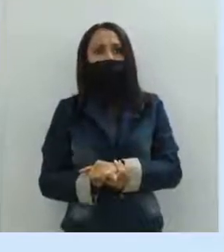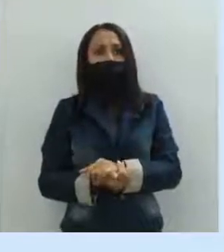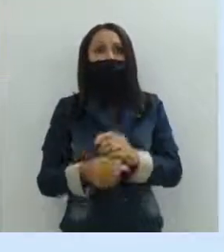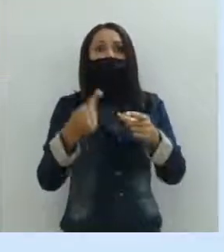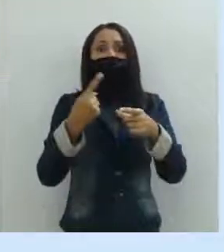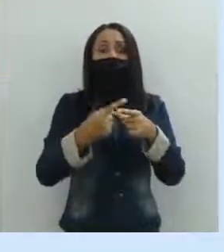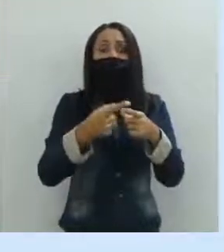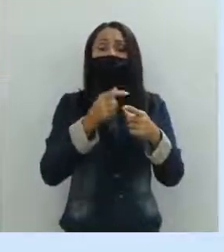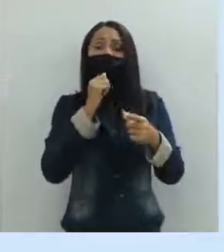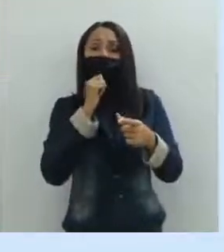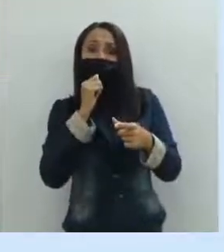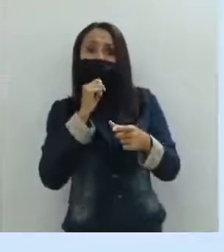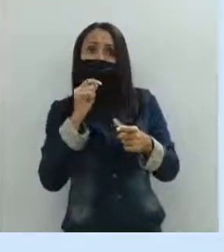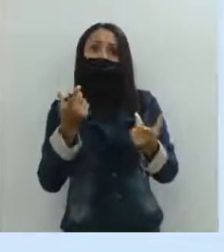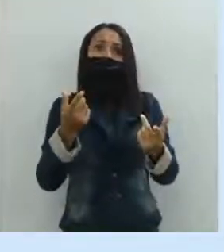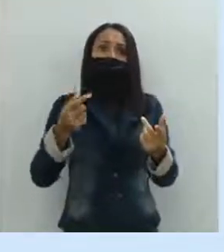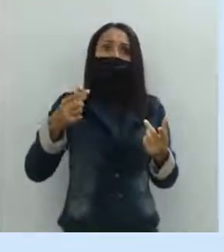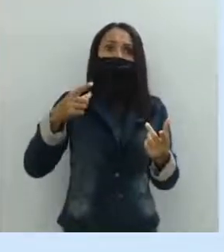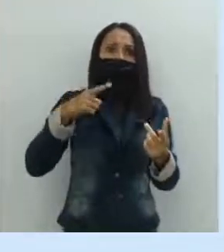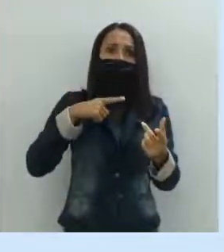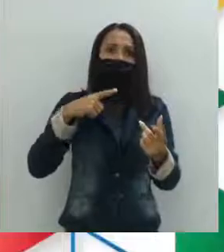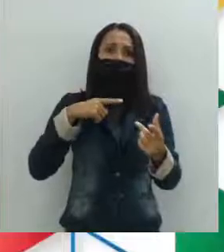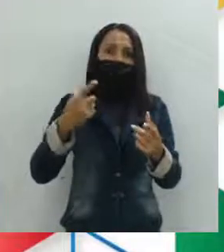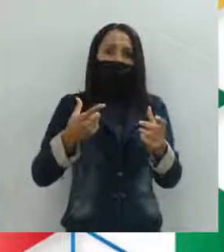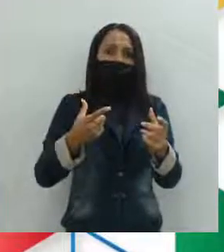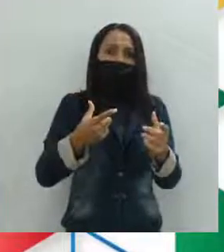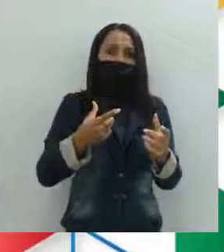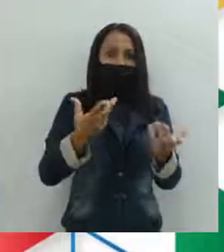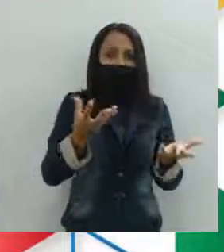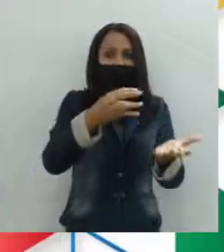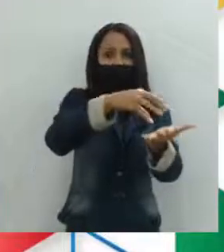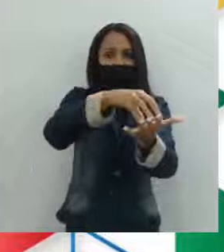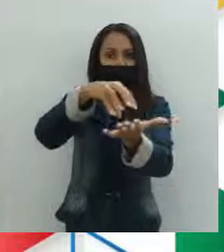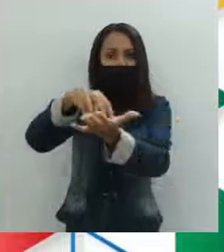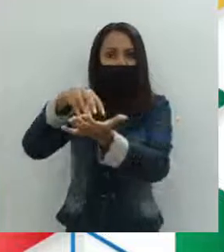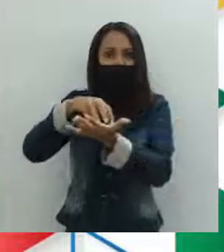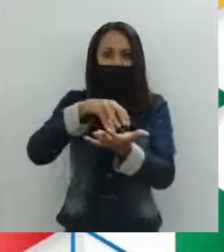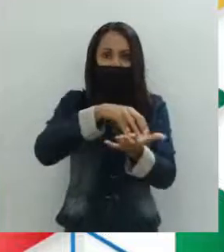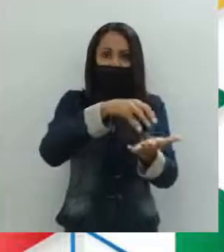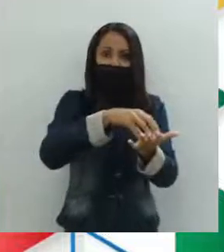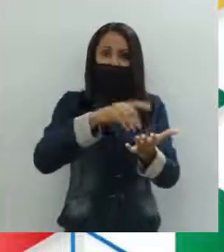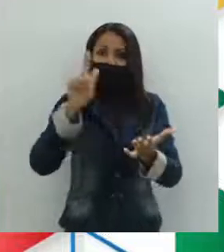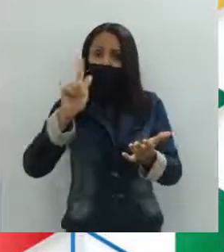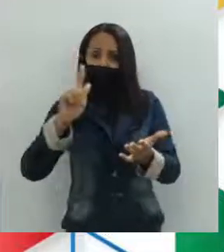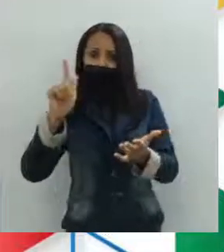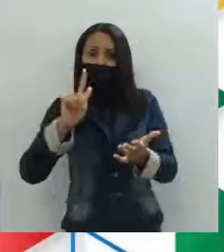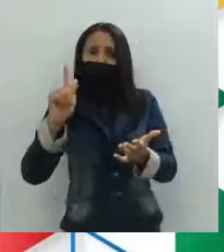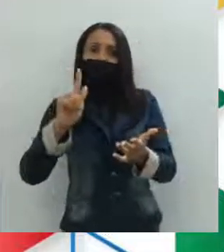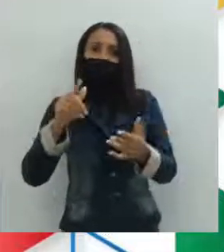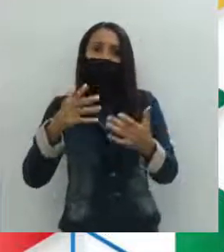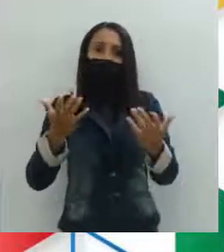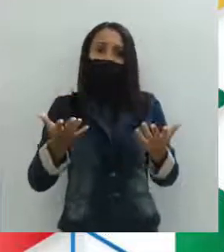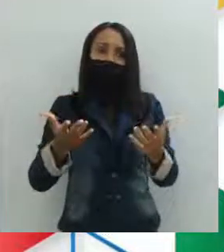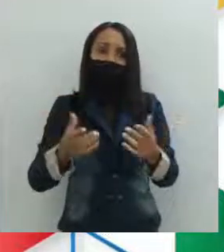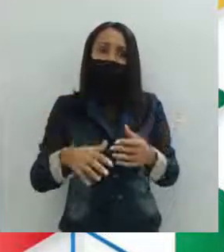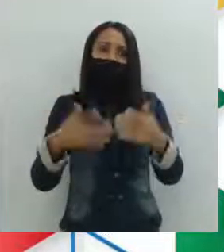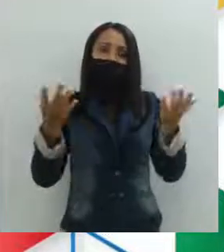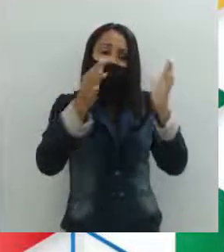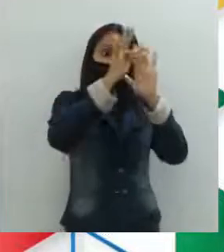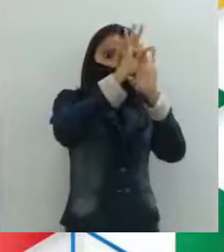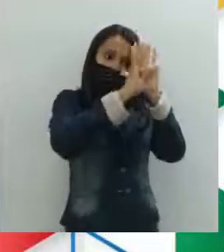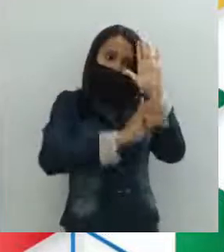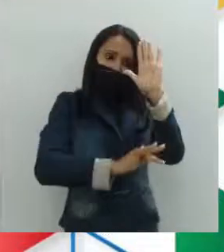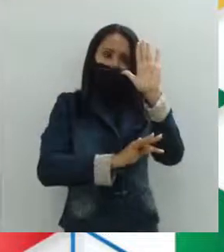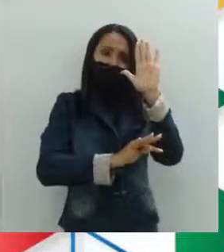ainda nós temos, trata-se da localização geográfica dos fatos em si, é o texto, é